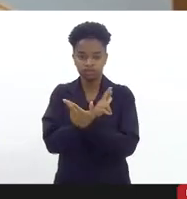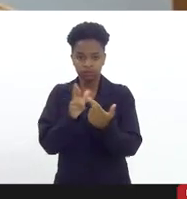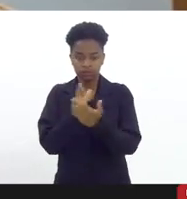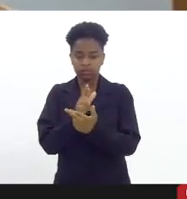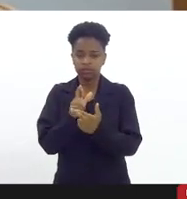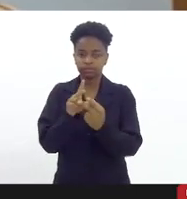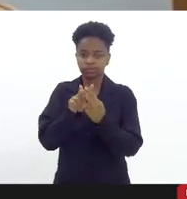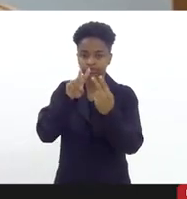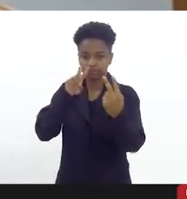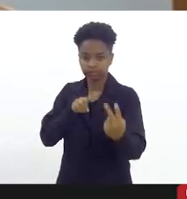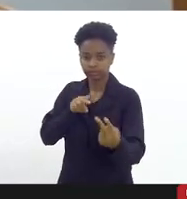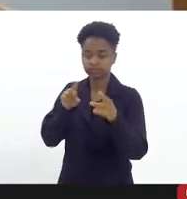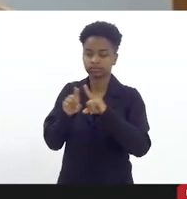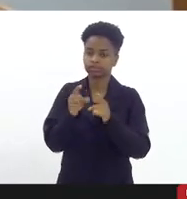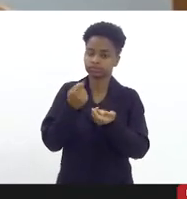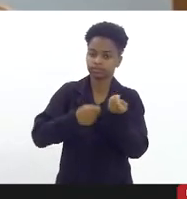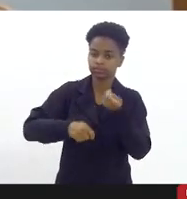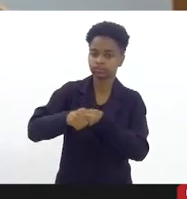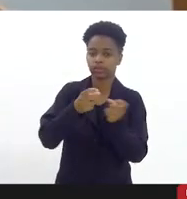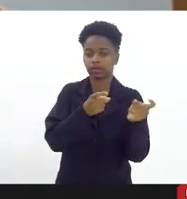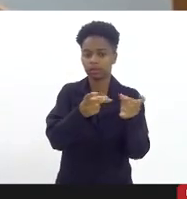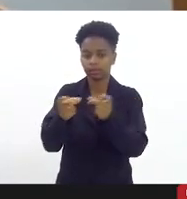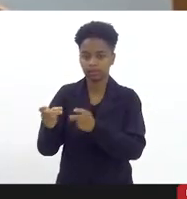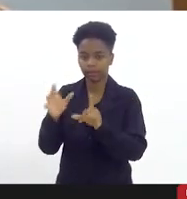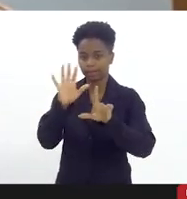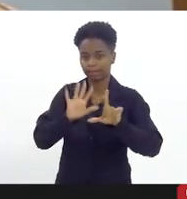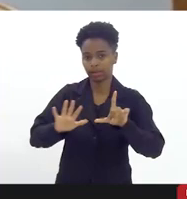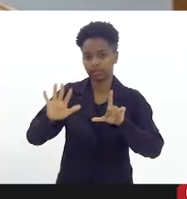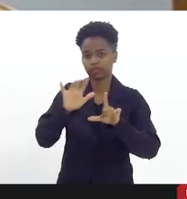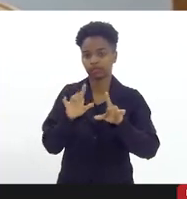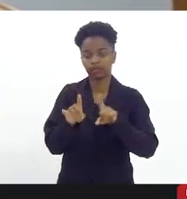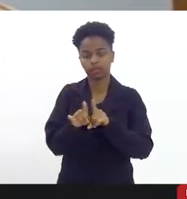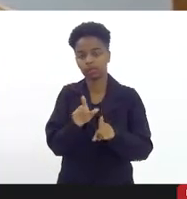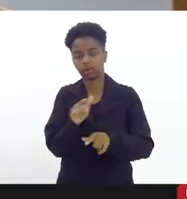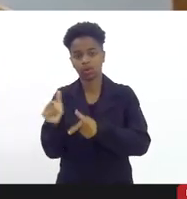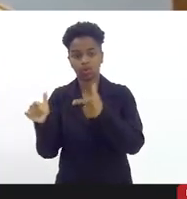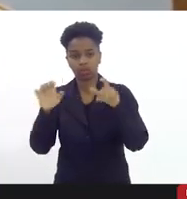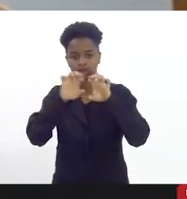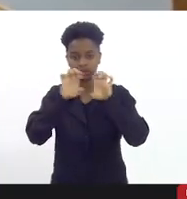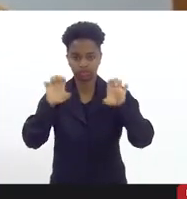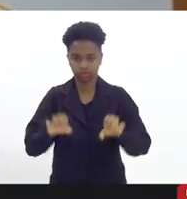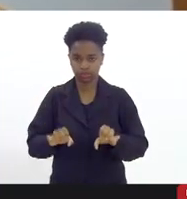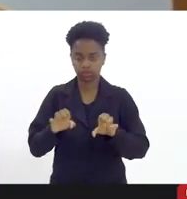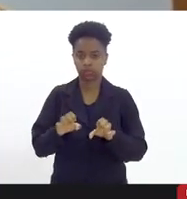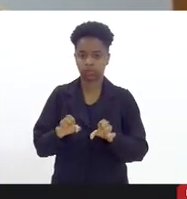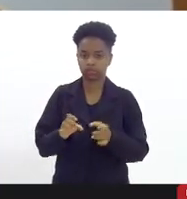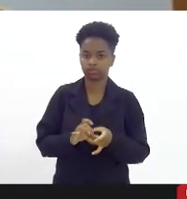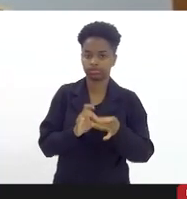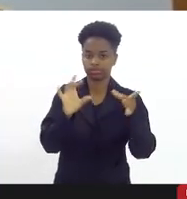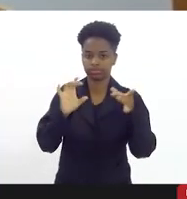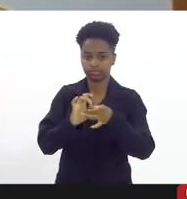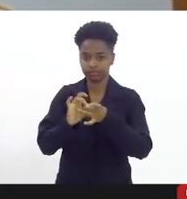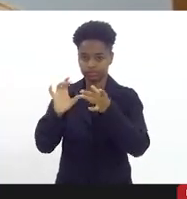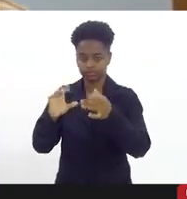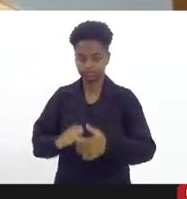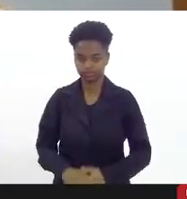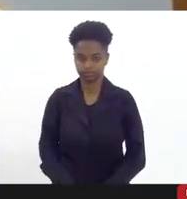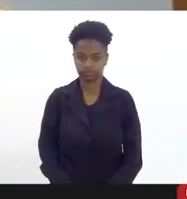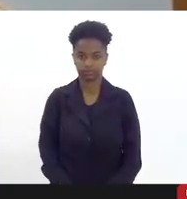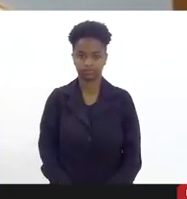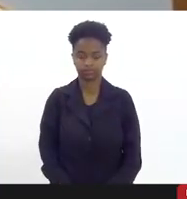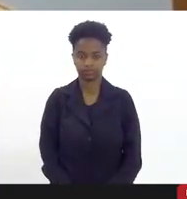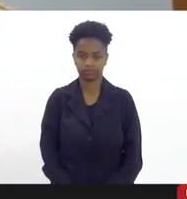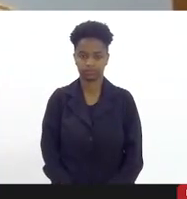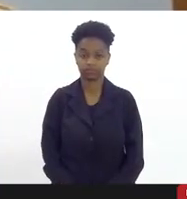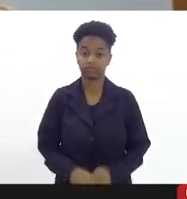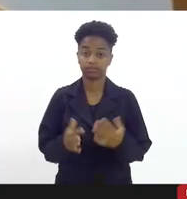digitais mercadológicas de plataformas e outros estruturas que estão sendo disponibilizadas e quando